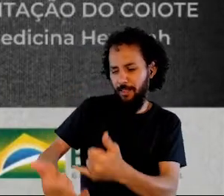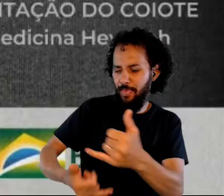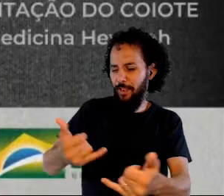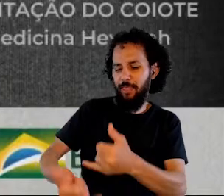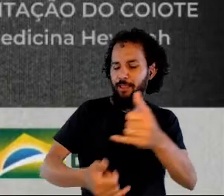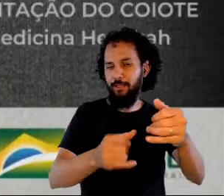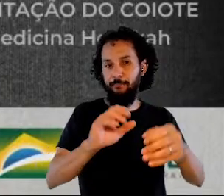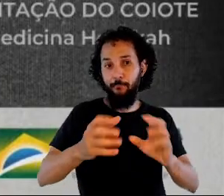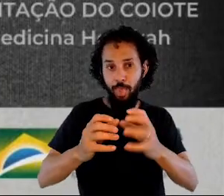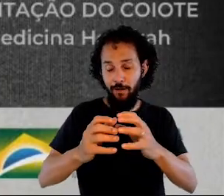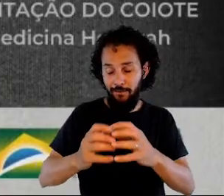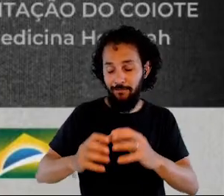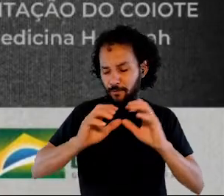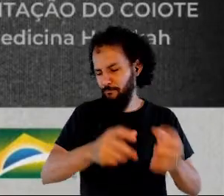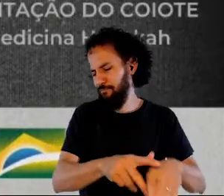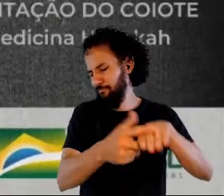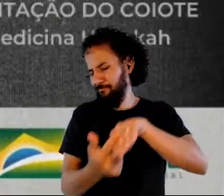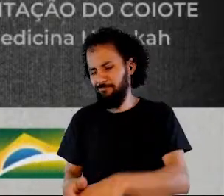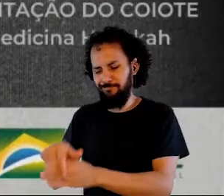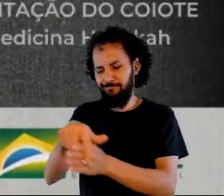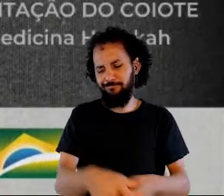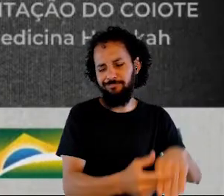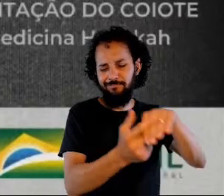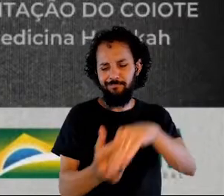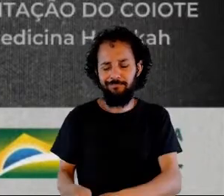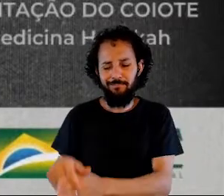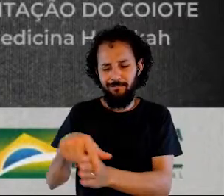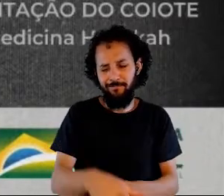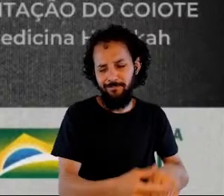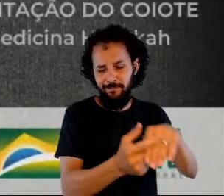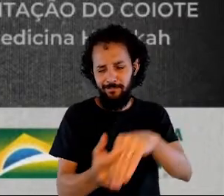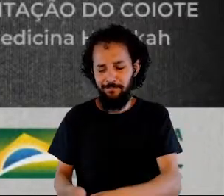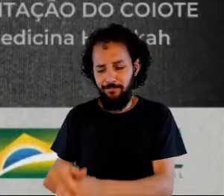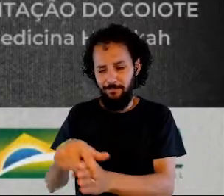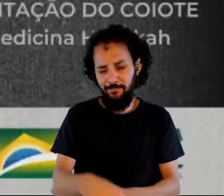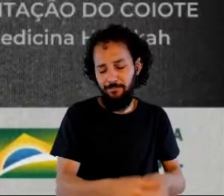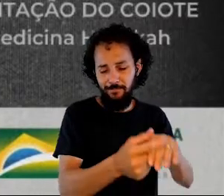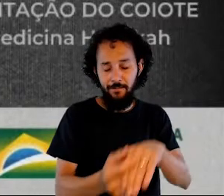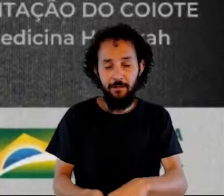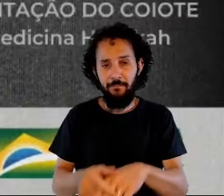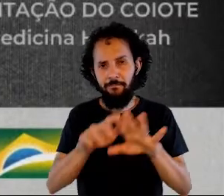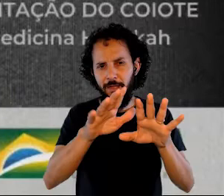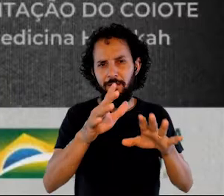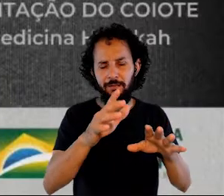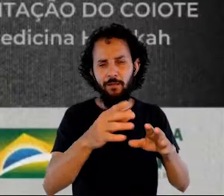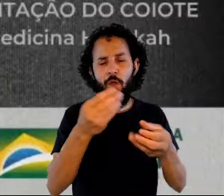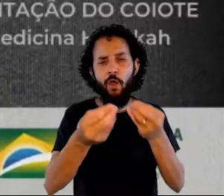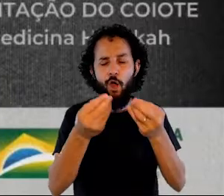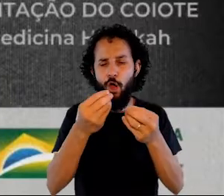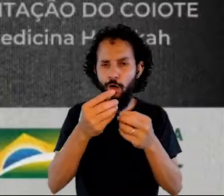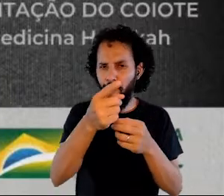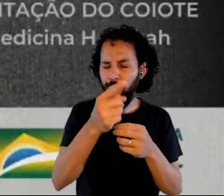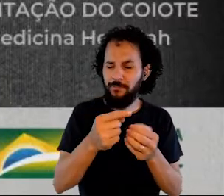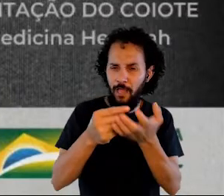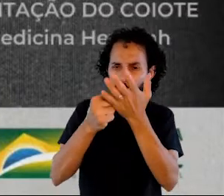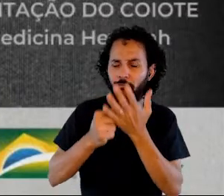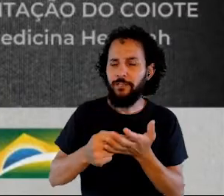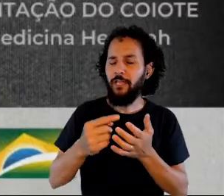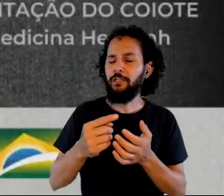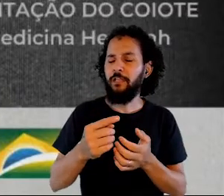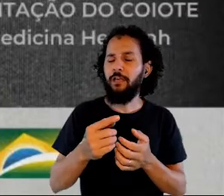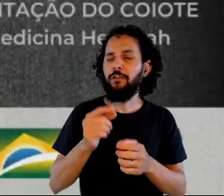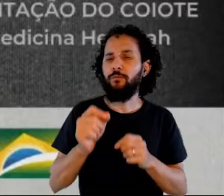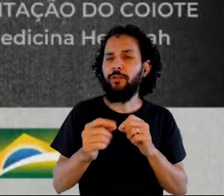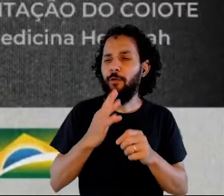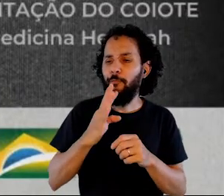A saúde física nos convida a conhecer o jogo usando o corpo físico,